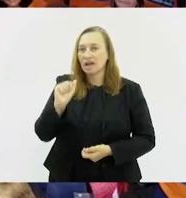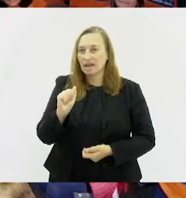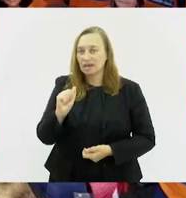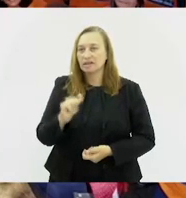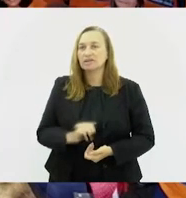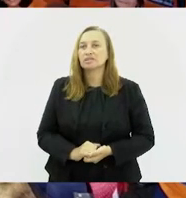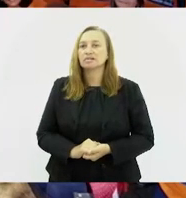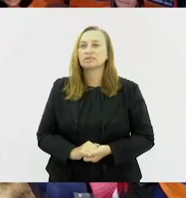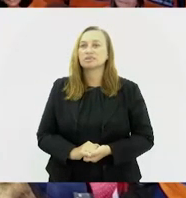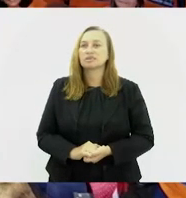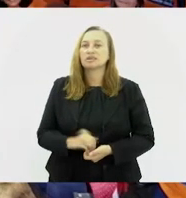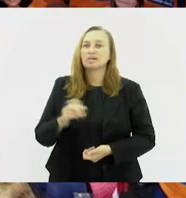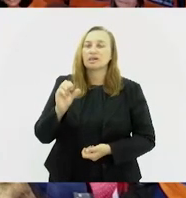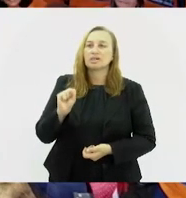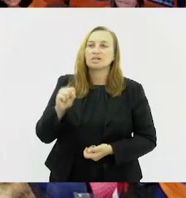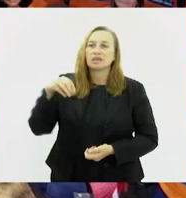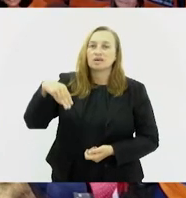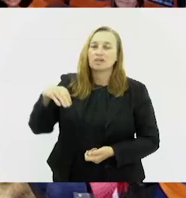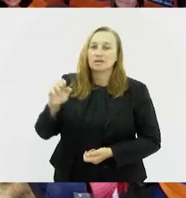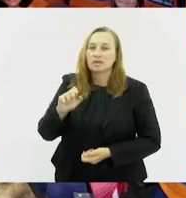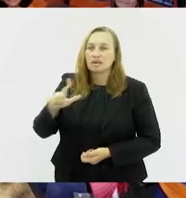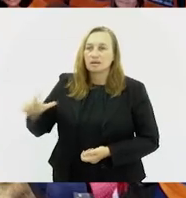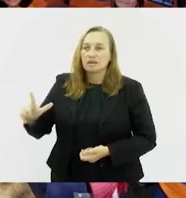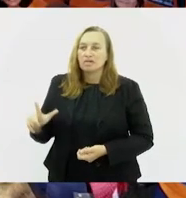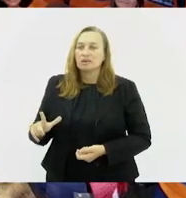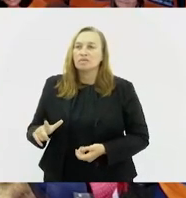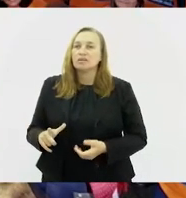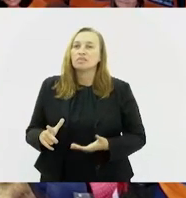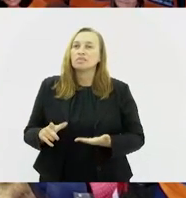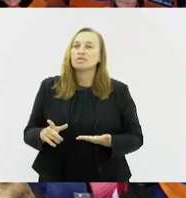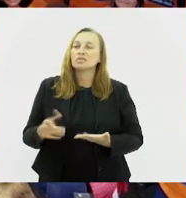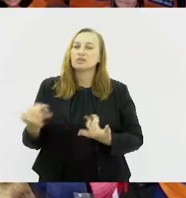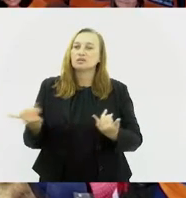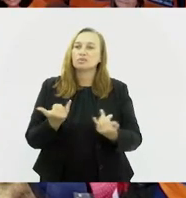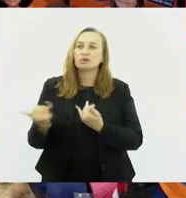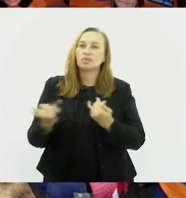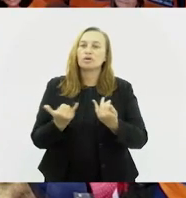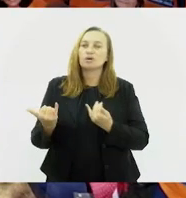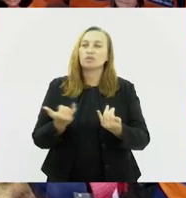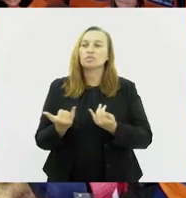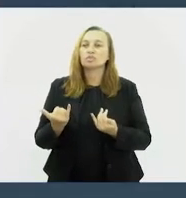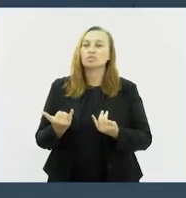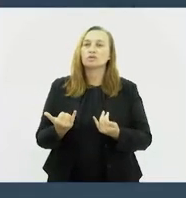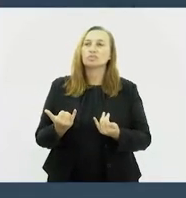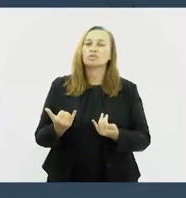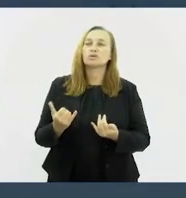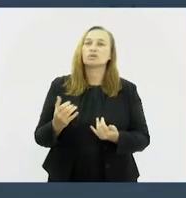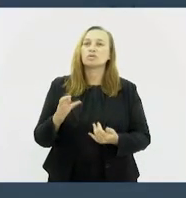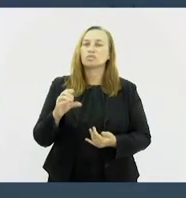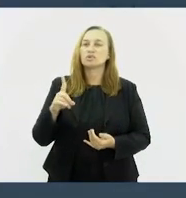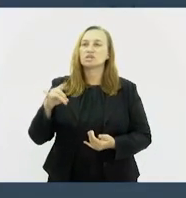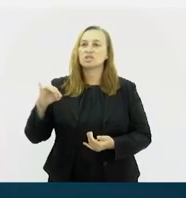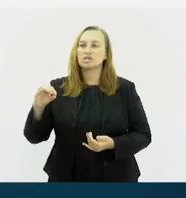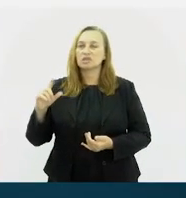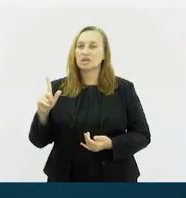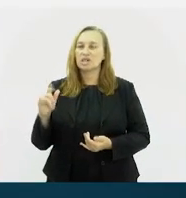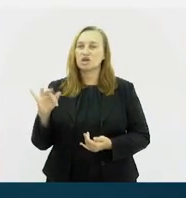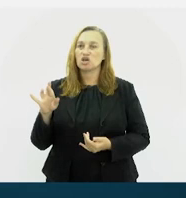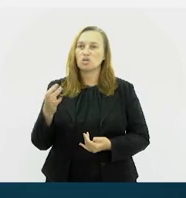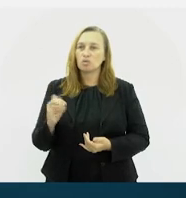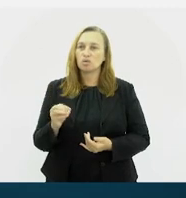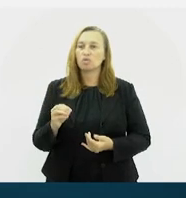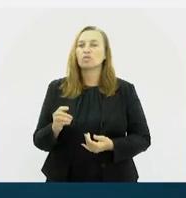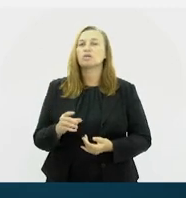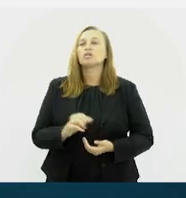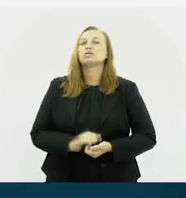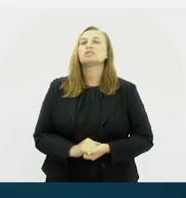a ISMAS. Eu peguei esses dados através do conselho, nossa secretária. Próximo. Que nós temos